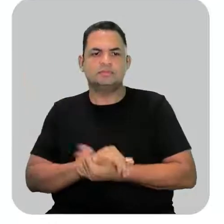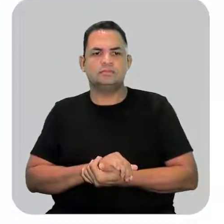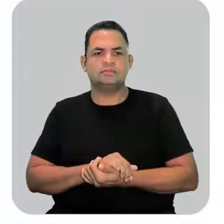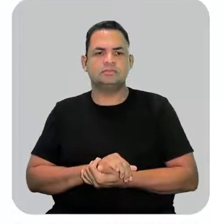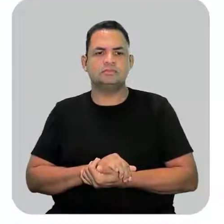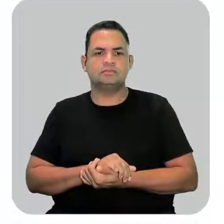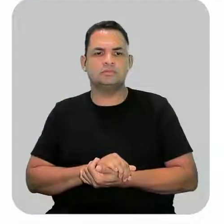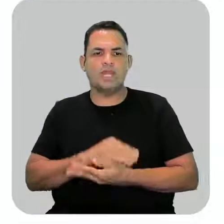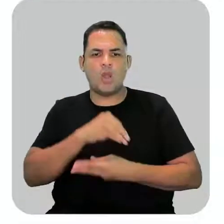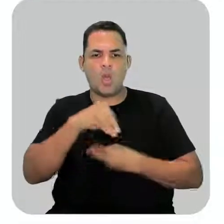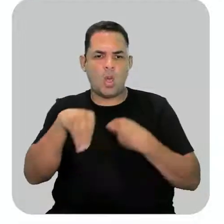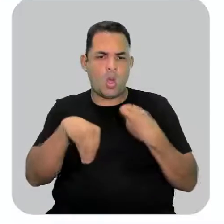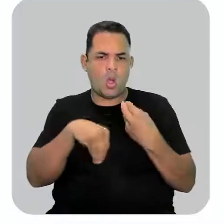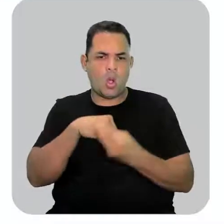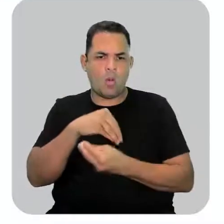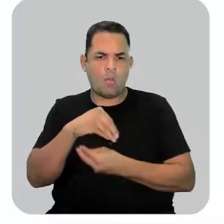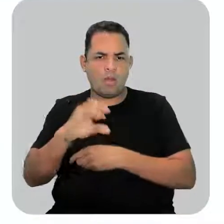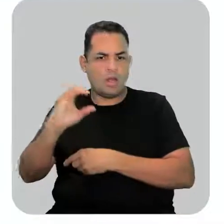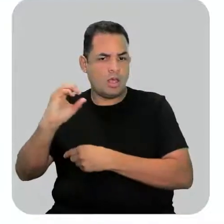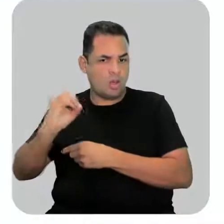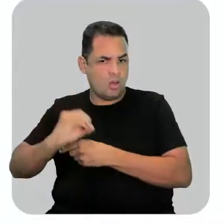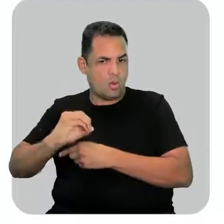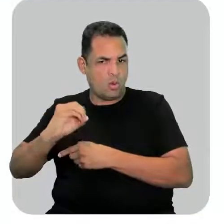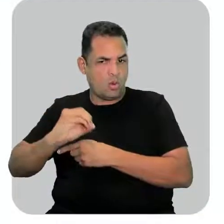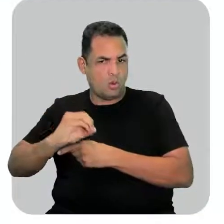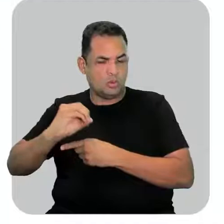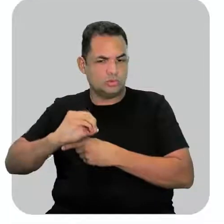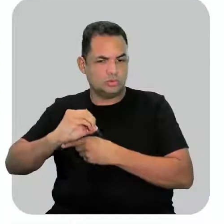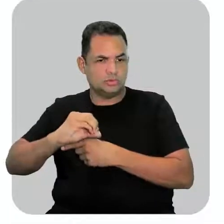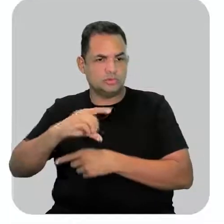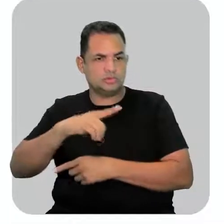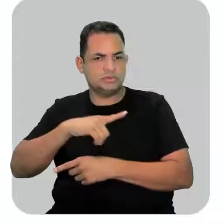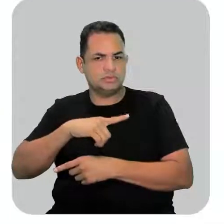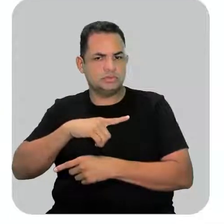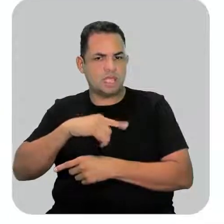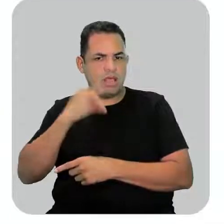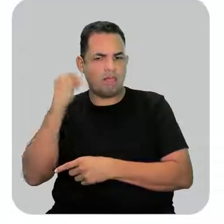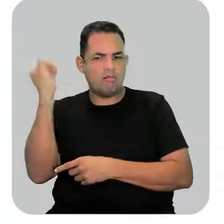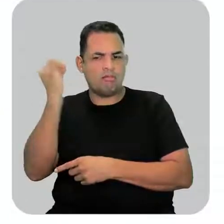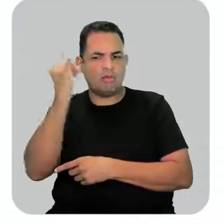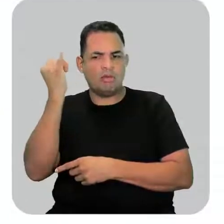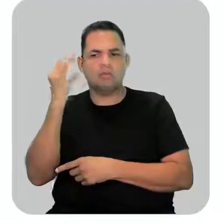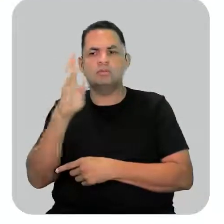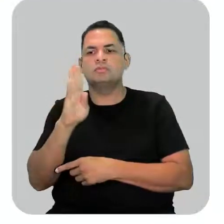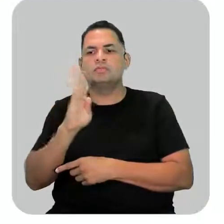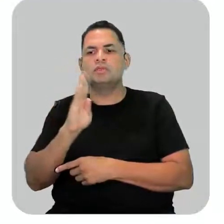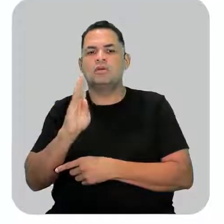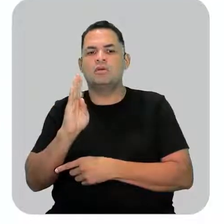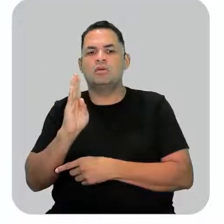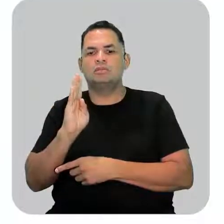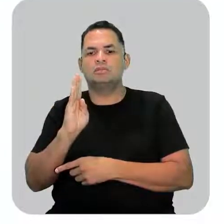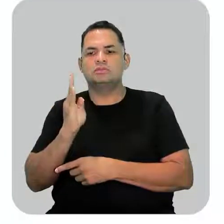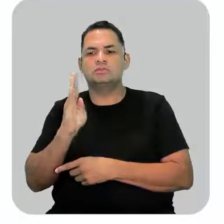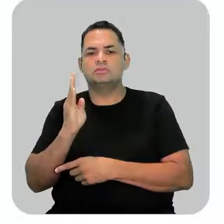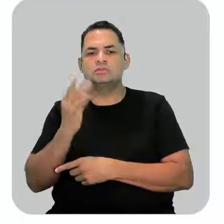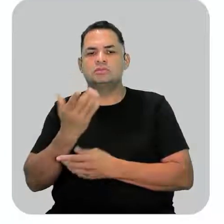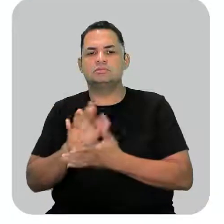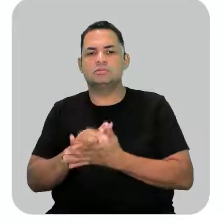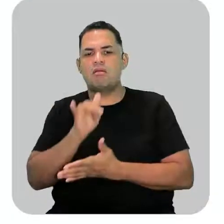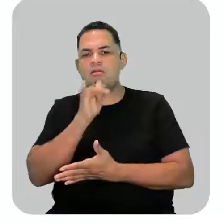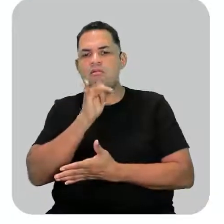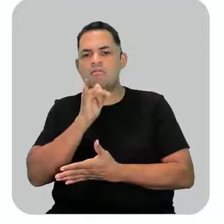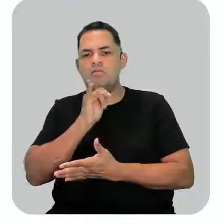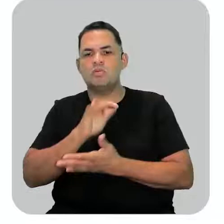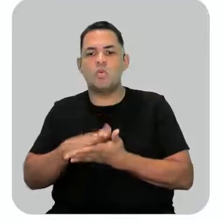Então, muitos compostos oxigenados, eles têm uma grande importância biológica, como por